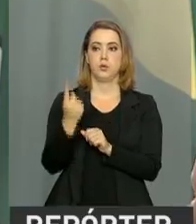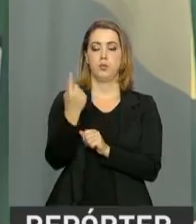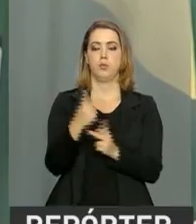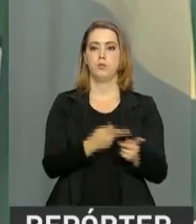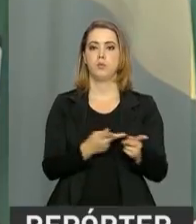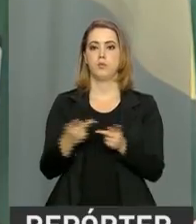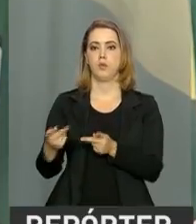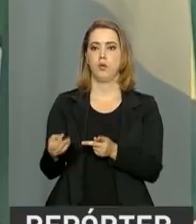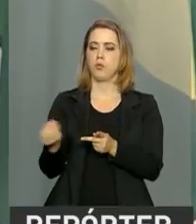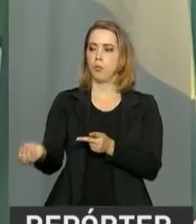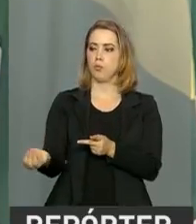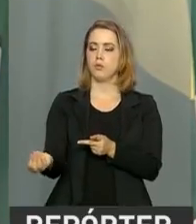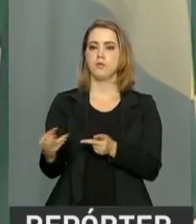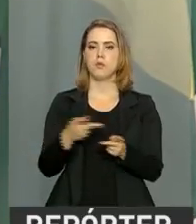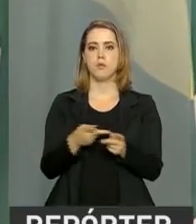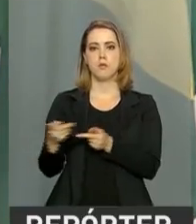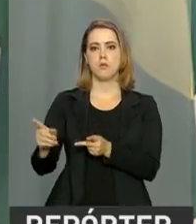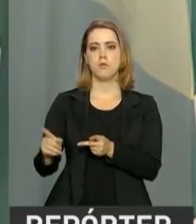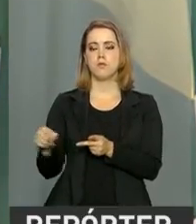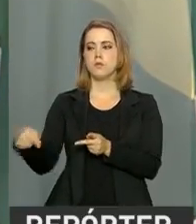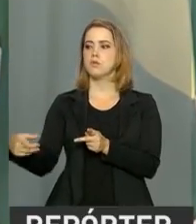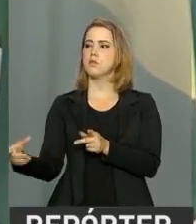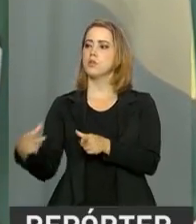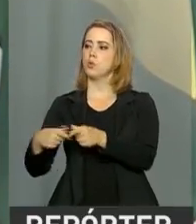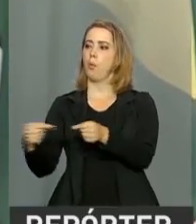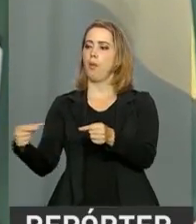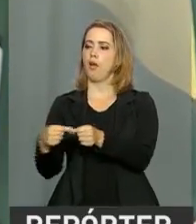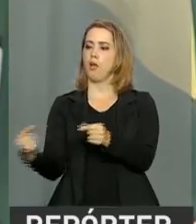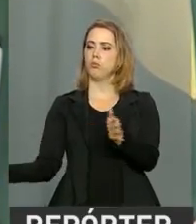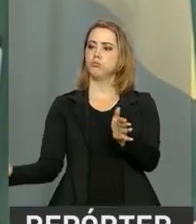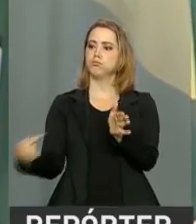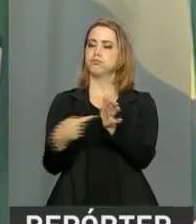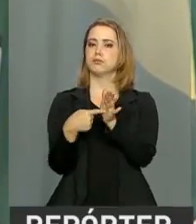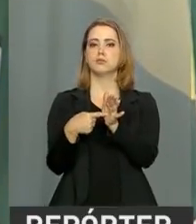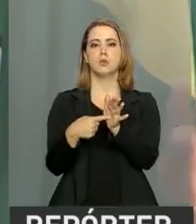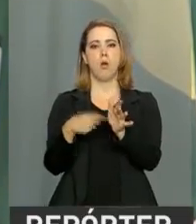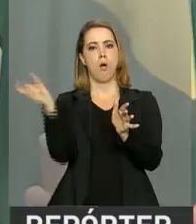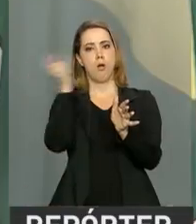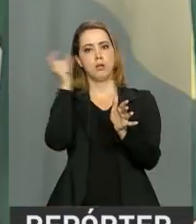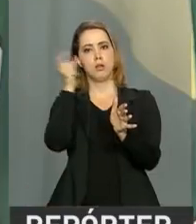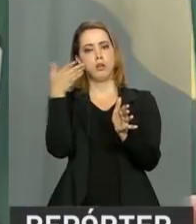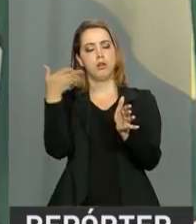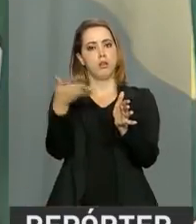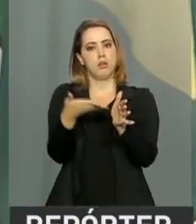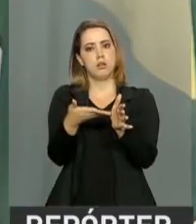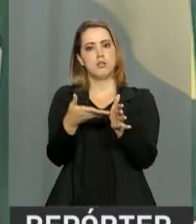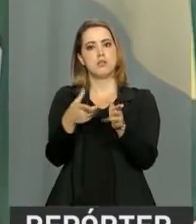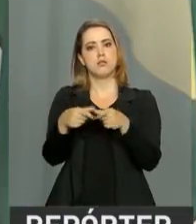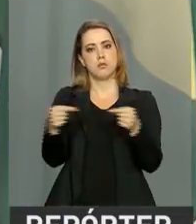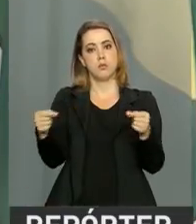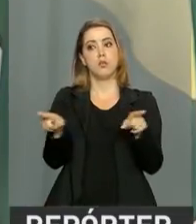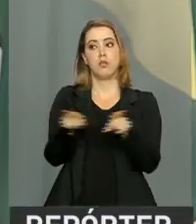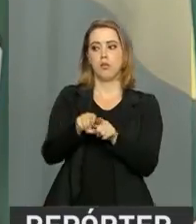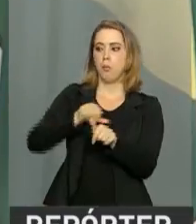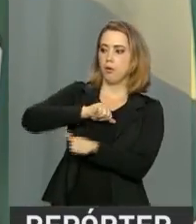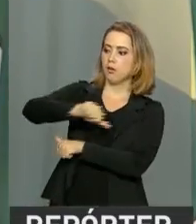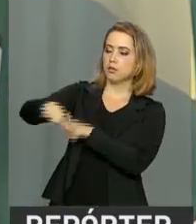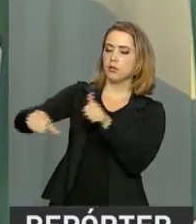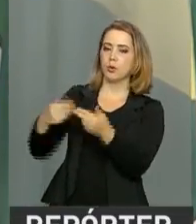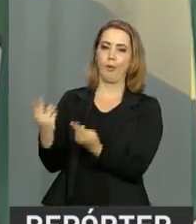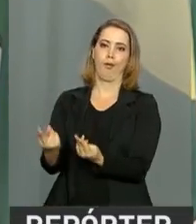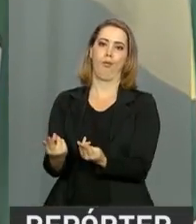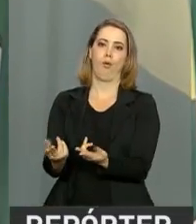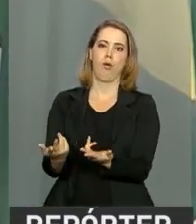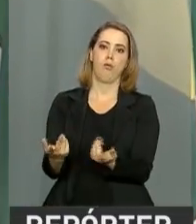essa, botando o Japão no centro das atenções do governo brasileiro e o Brasil no centro das atenções do governo japonês,